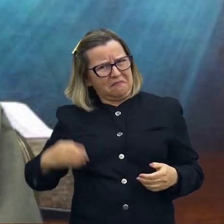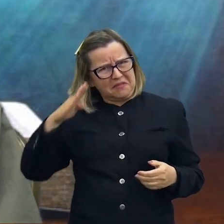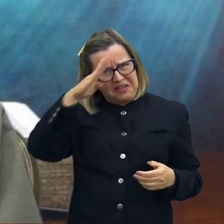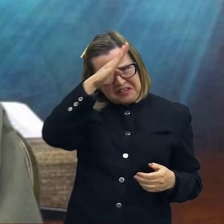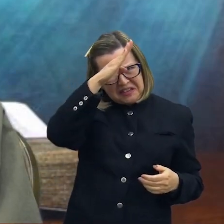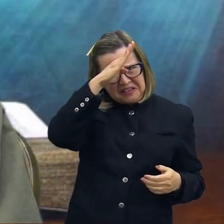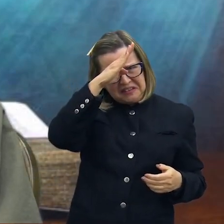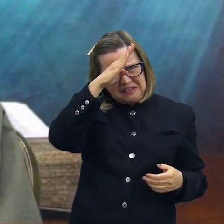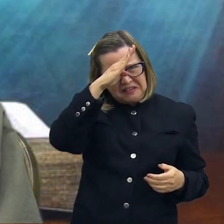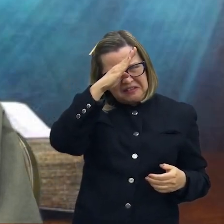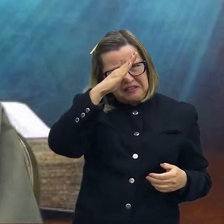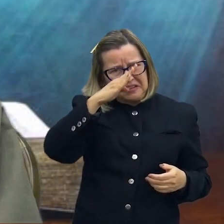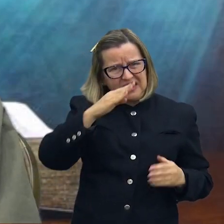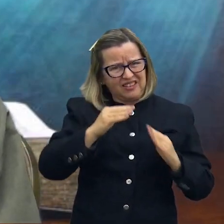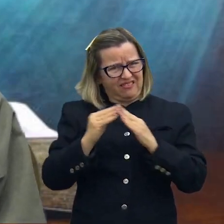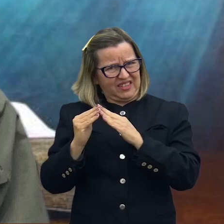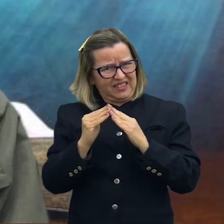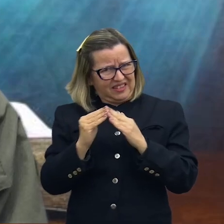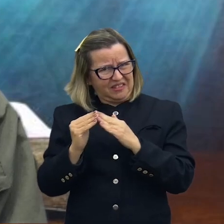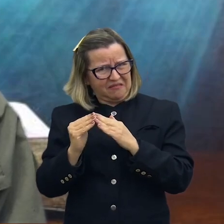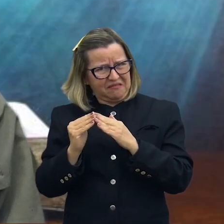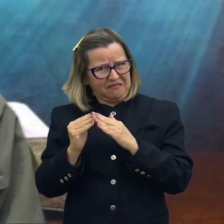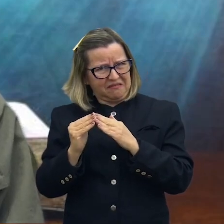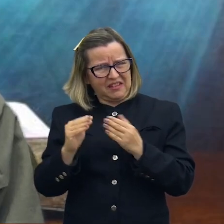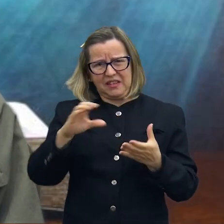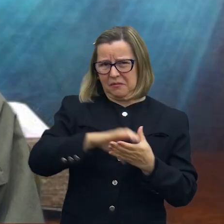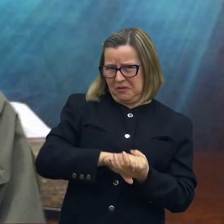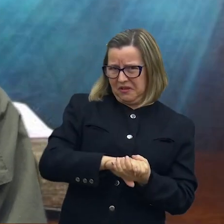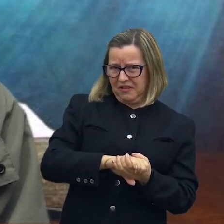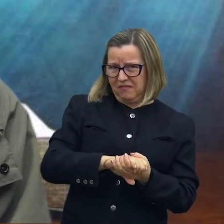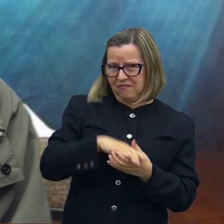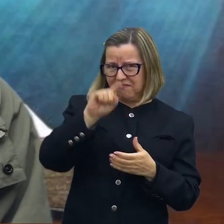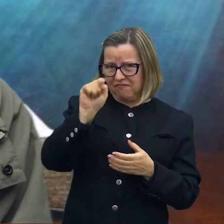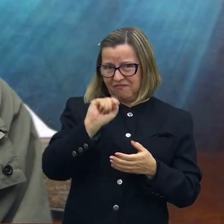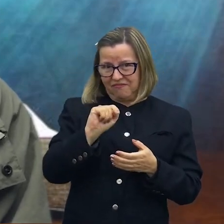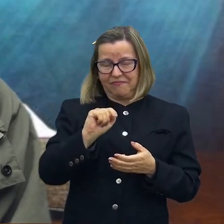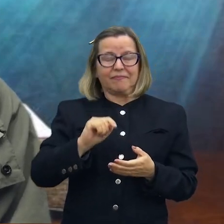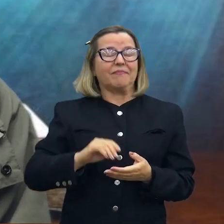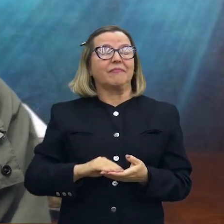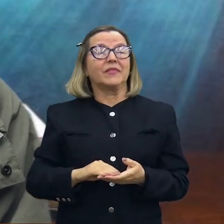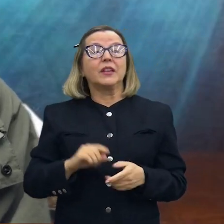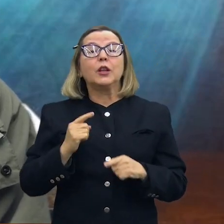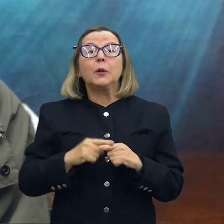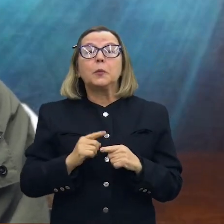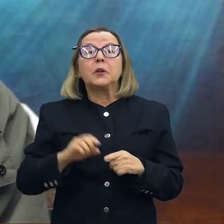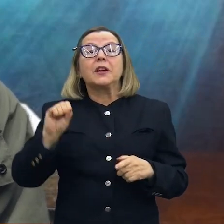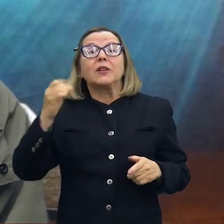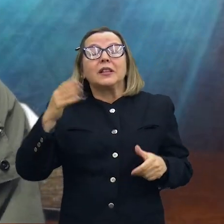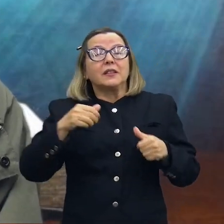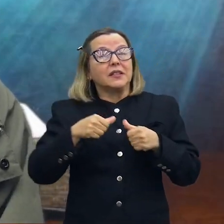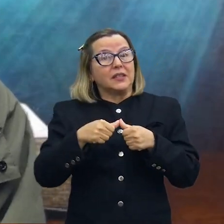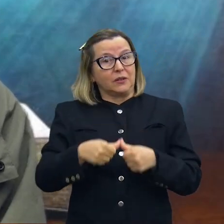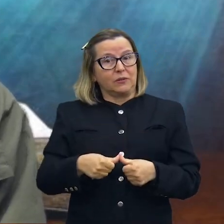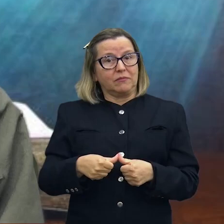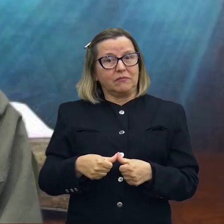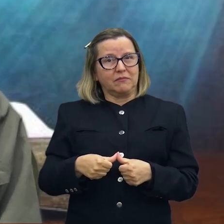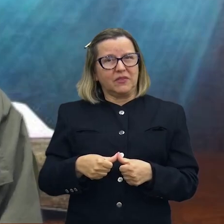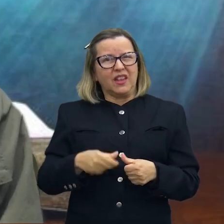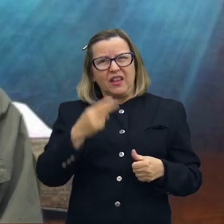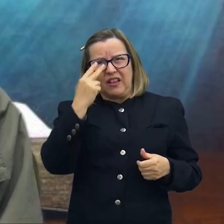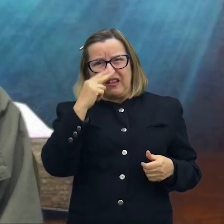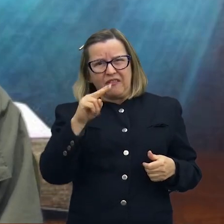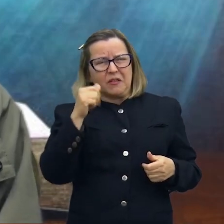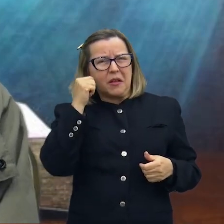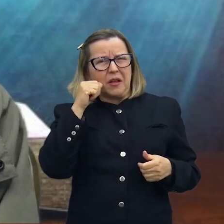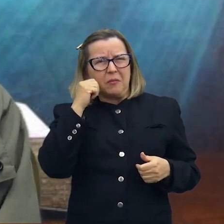mundo. Agora, por que está acontecendo isso? Eu disse assim a uma mulher que estava muito angustiada, falei assim,